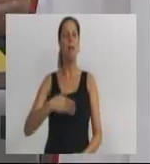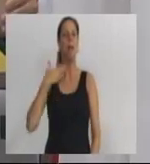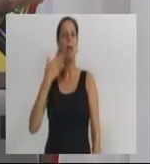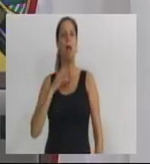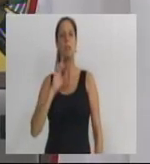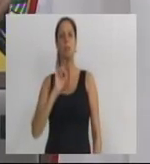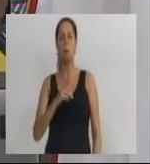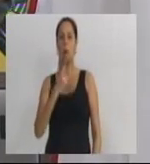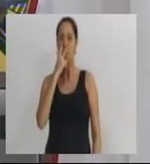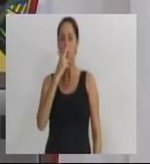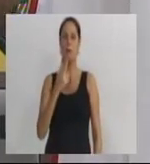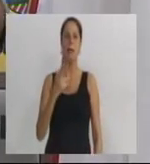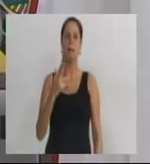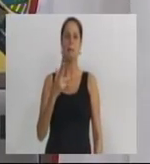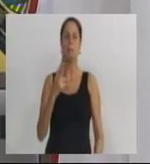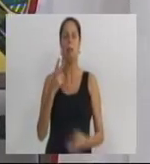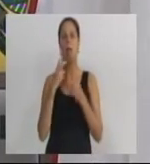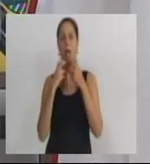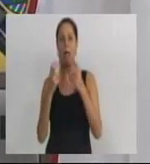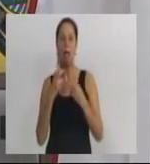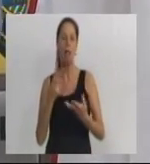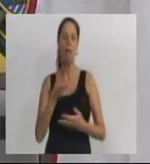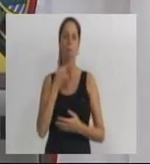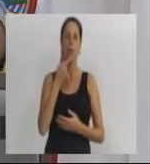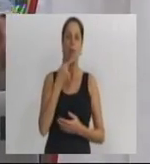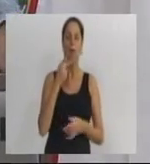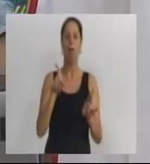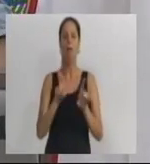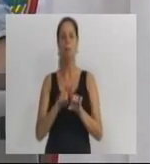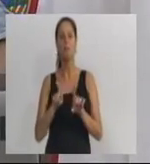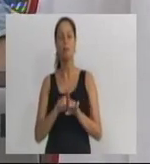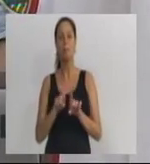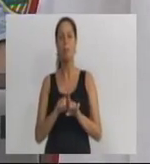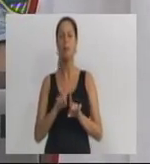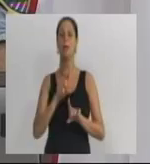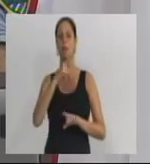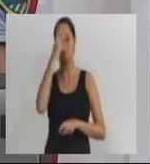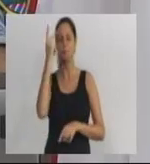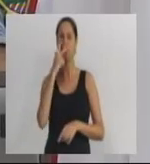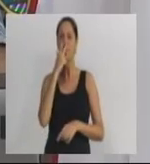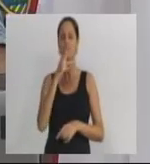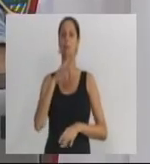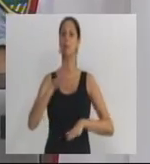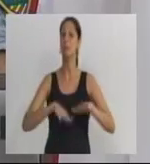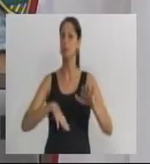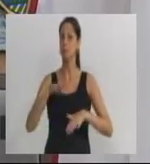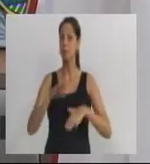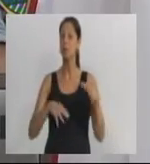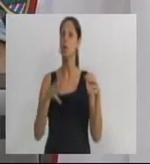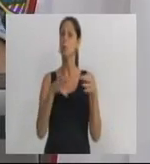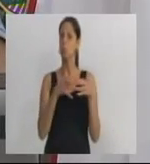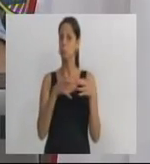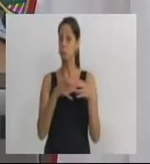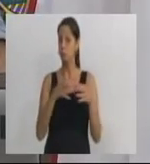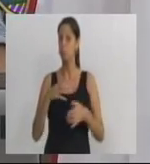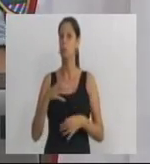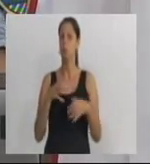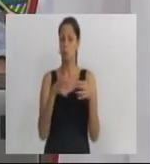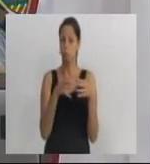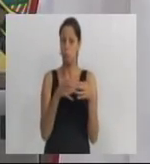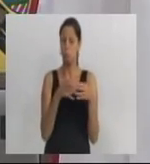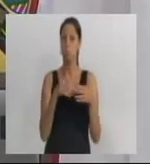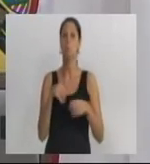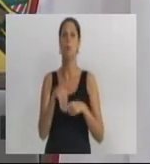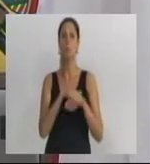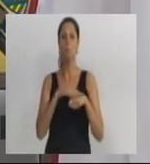outros tantos vereadores estiveram lá presentes e outros que fazem no dia a dia na conversa com o prefeito Napoleão, demonstram a preocupação do conjunto